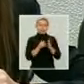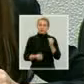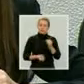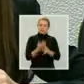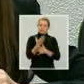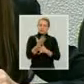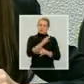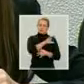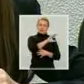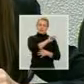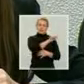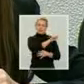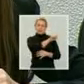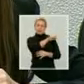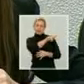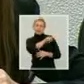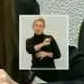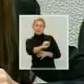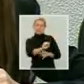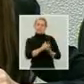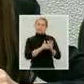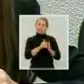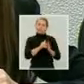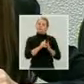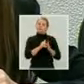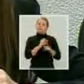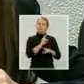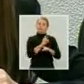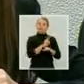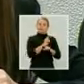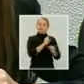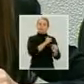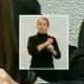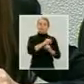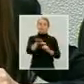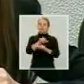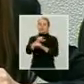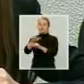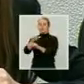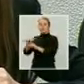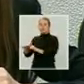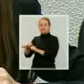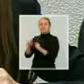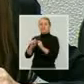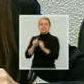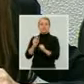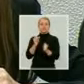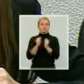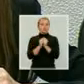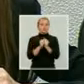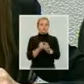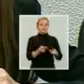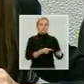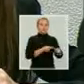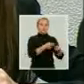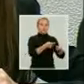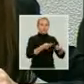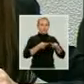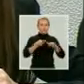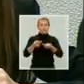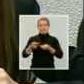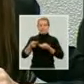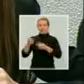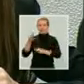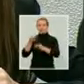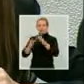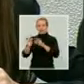CAP e o controle dessa distribuição. Isso se dá por meio de visitas técnicas da CESP aos CAPs e NAPDES, de